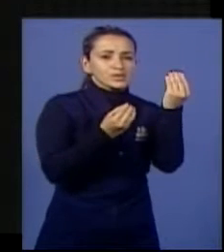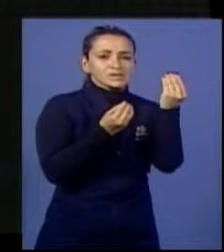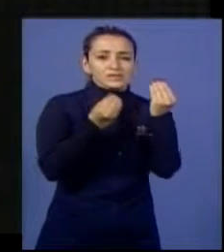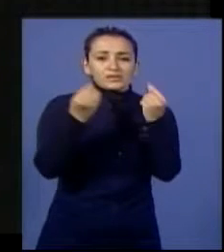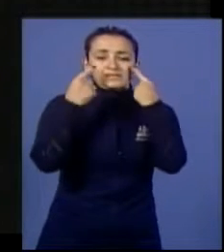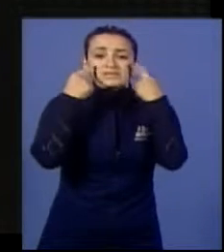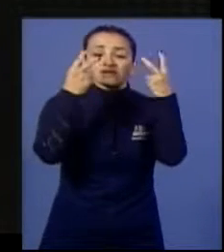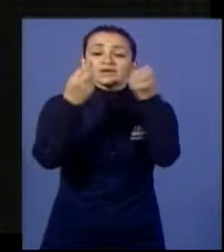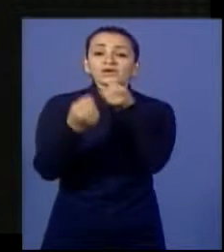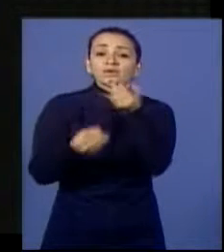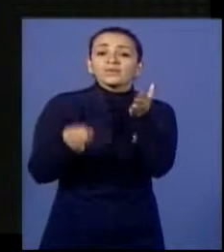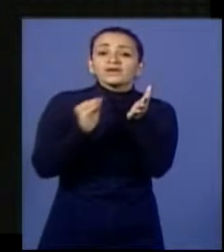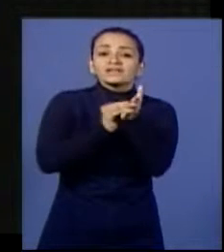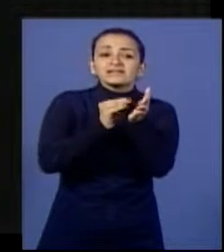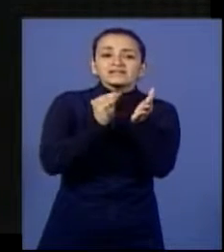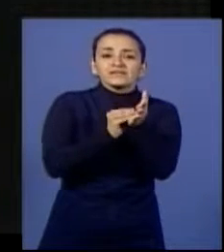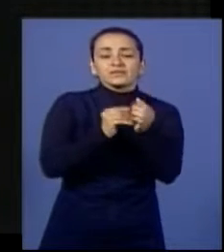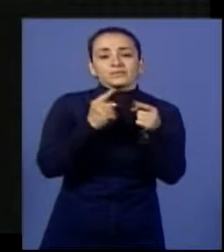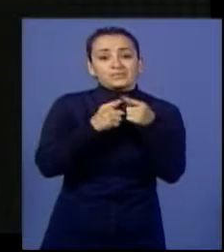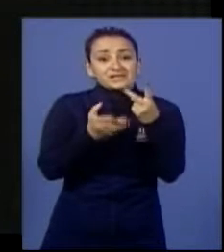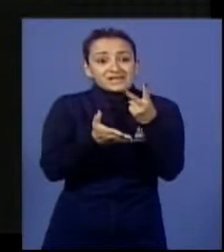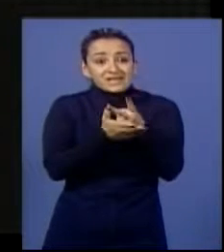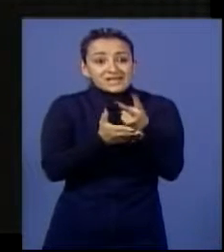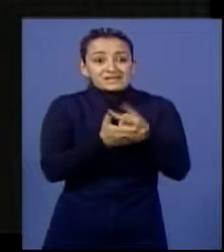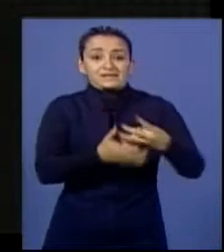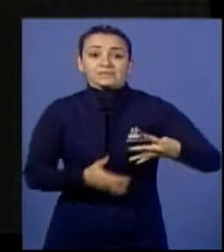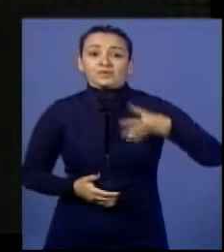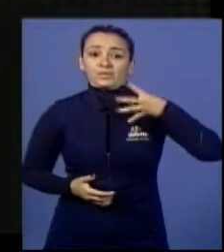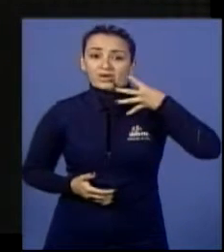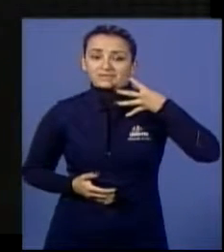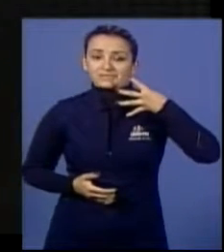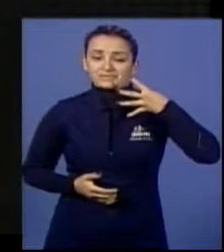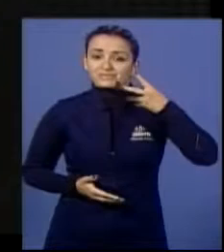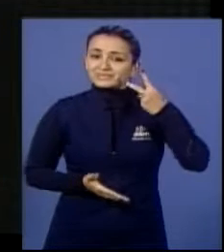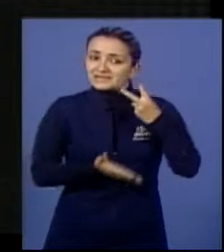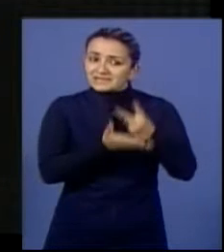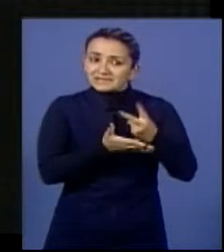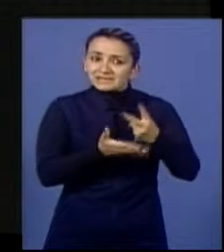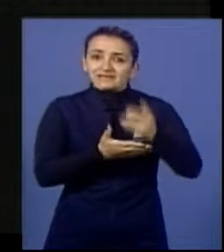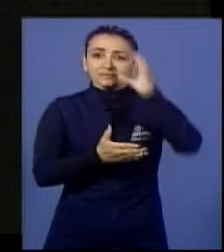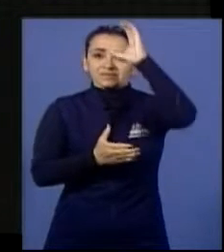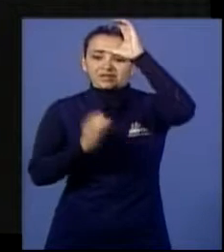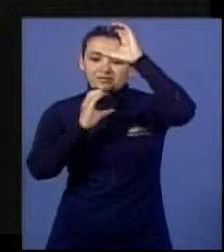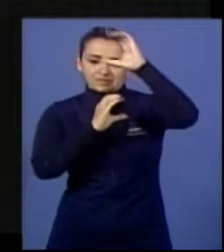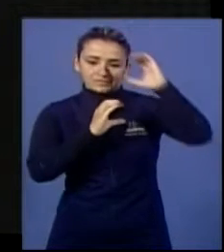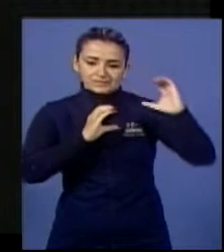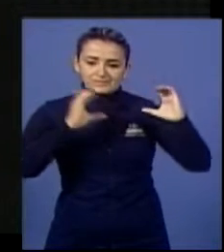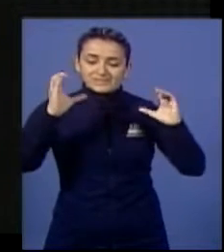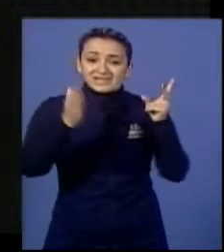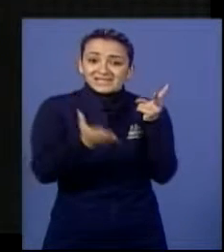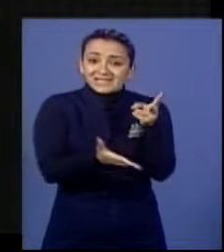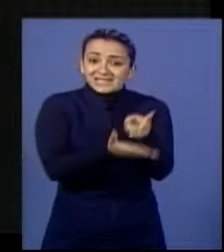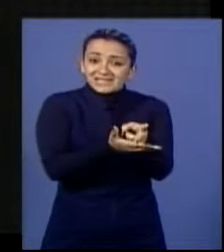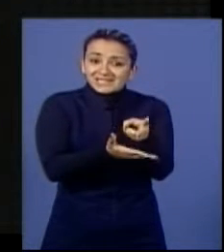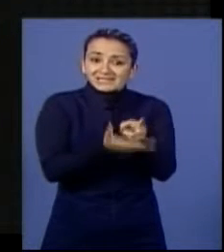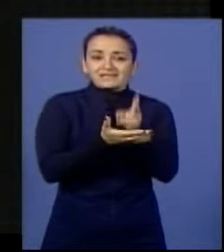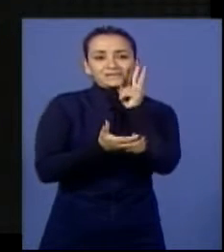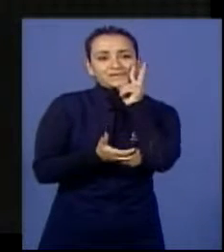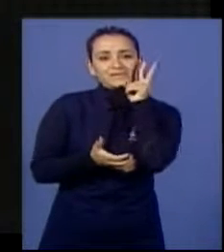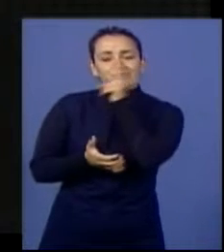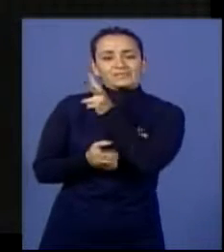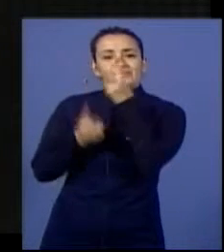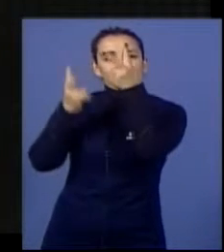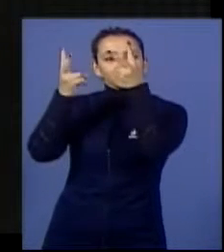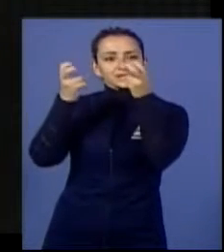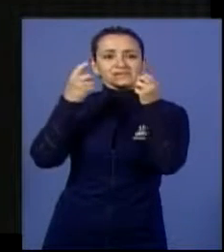completar a estrutura sempre lembrando de completar 4 ligações em cada carbono. Daí você observe que isso aqui é uma cadeia